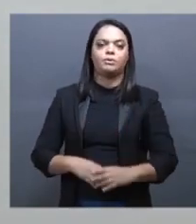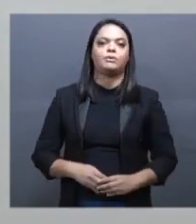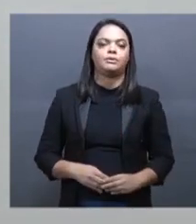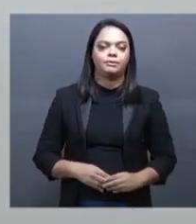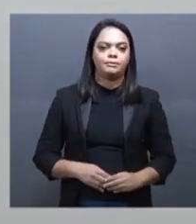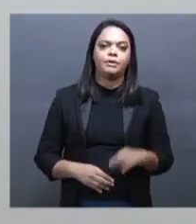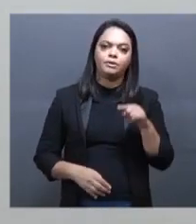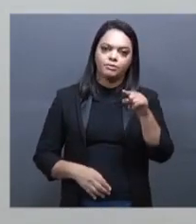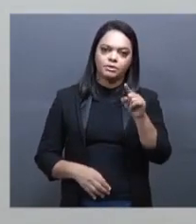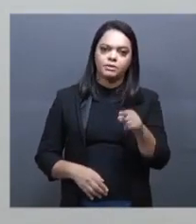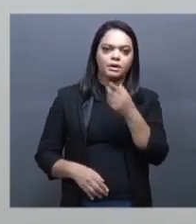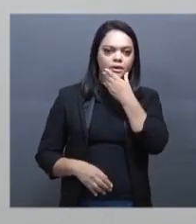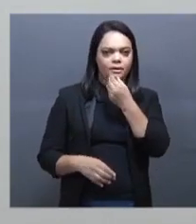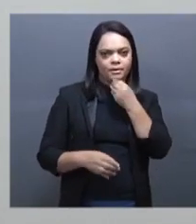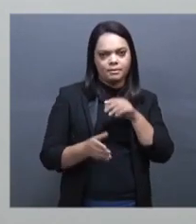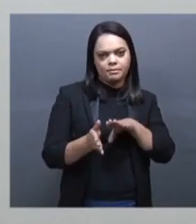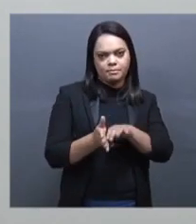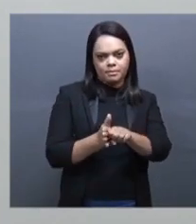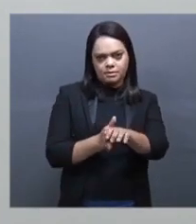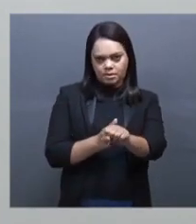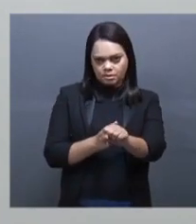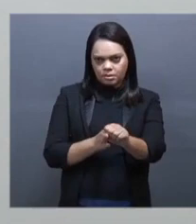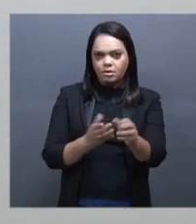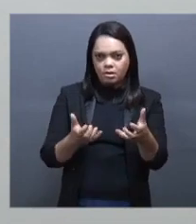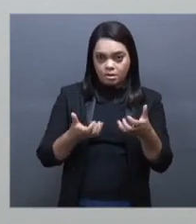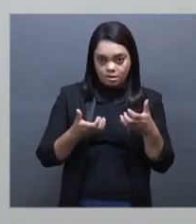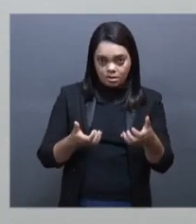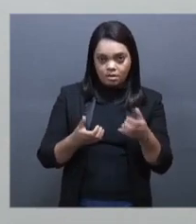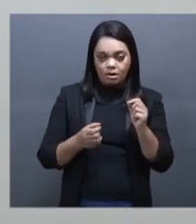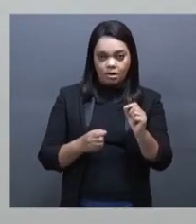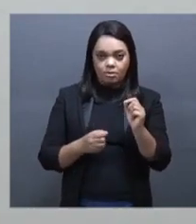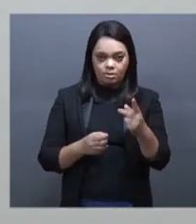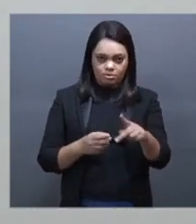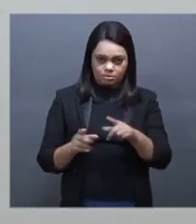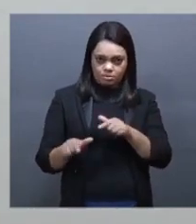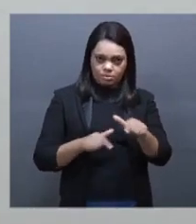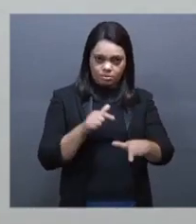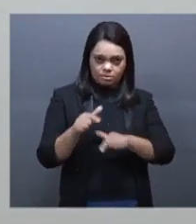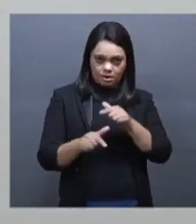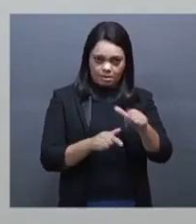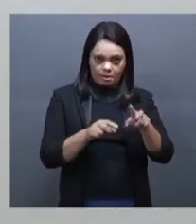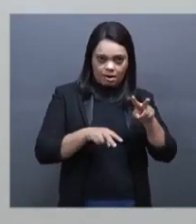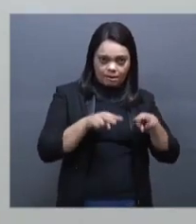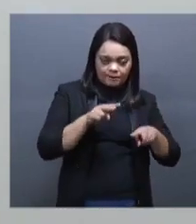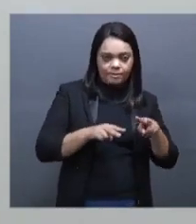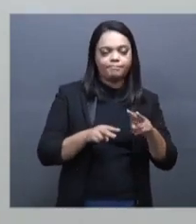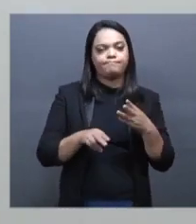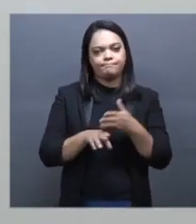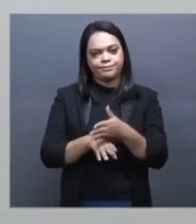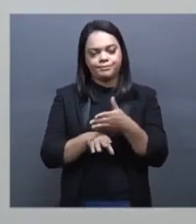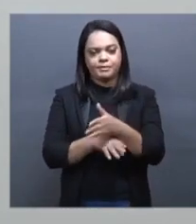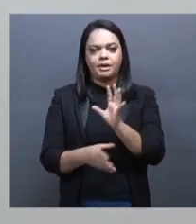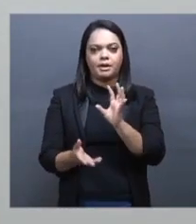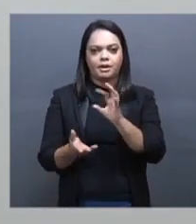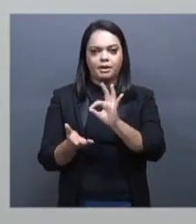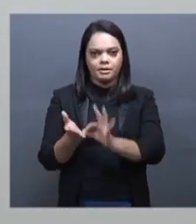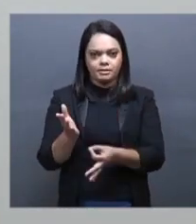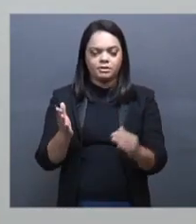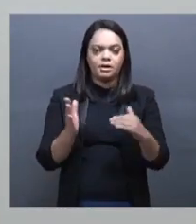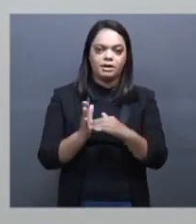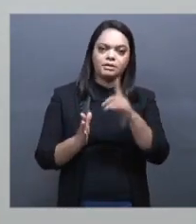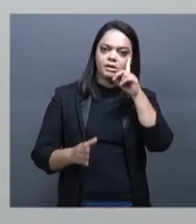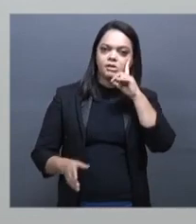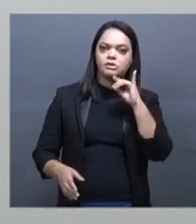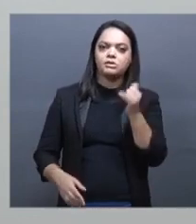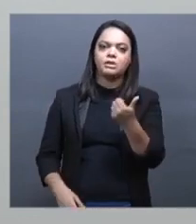Covid-19. Se você é pesquisador e tem interesse em submeter o seu trabalho, participe. As inscrições vão até o dia 10